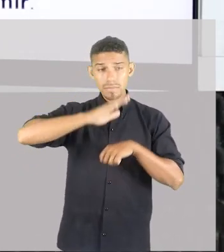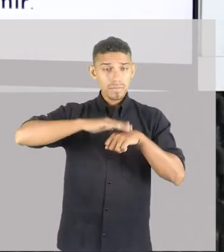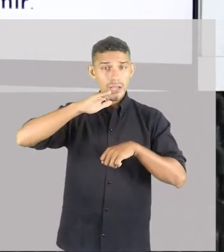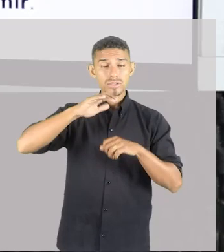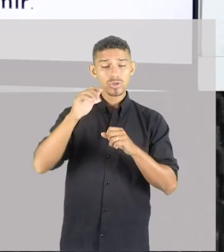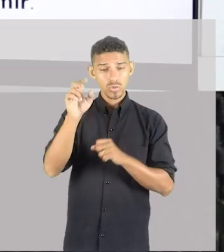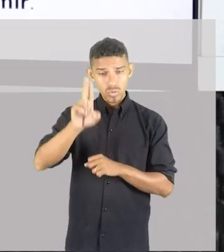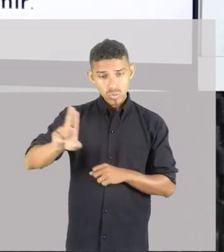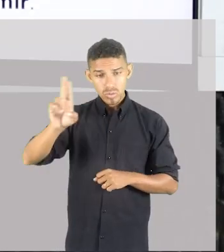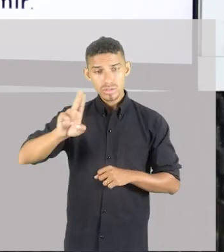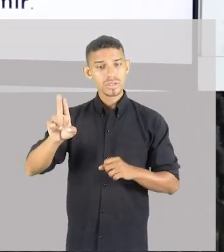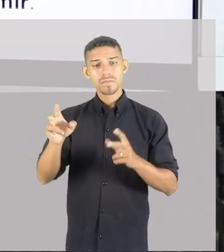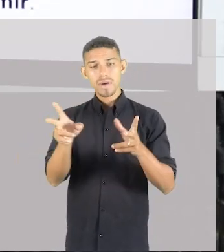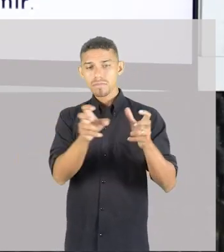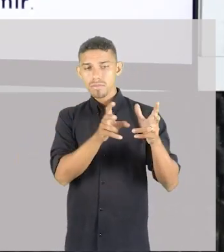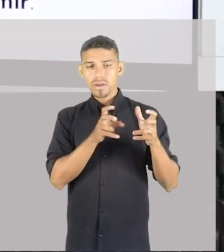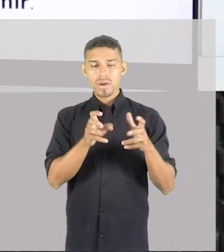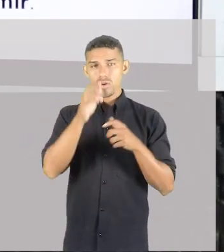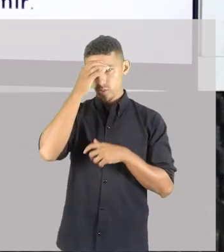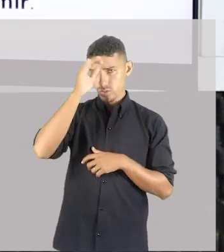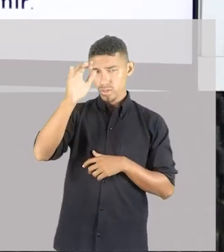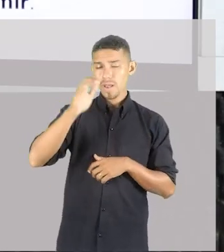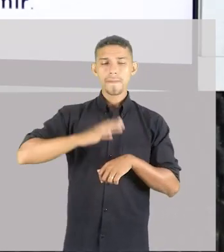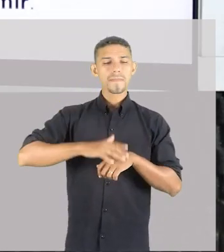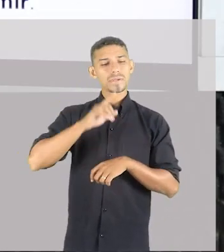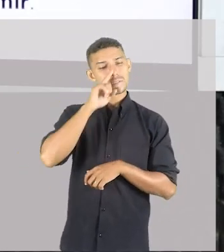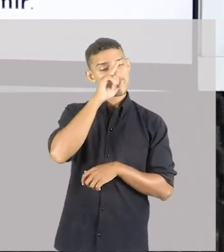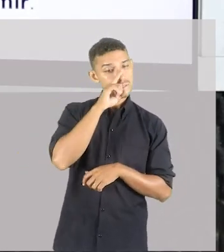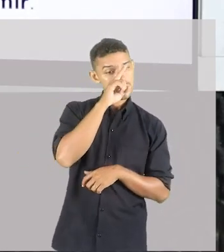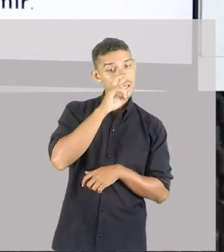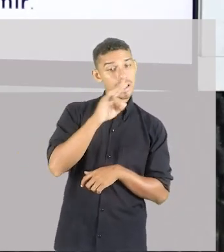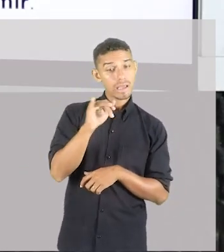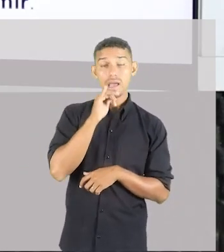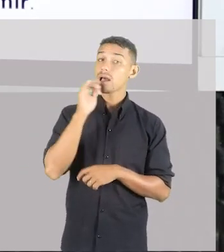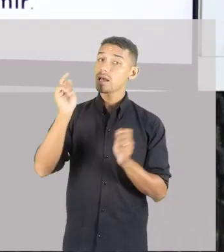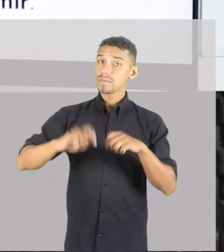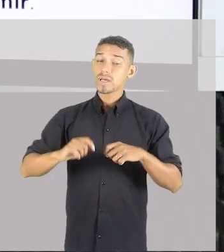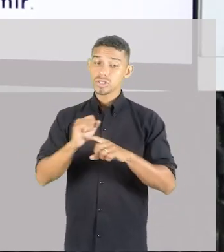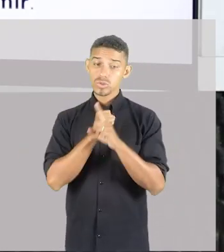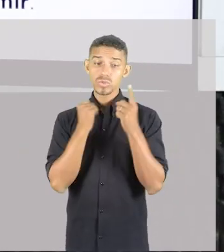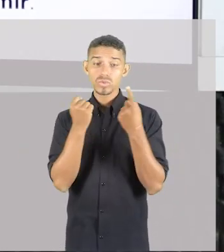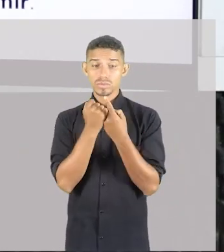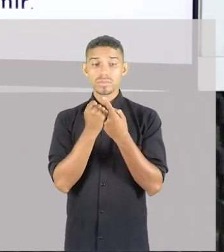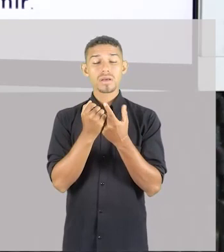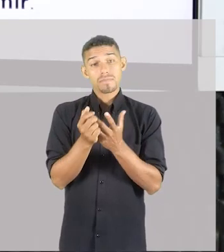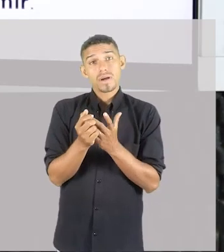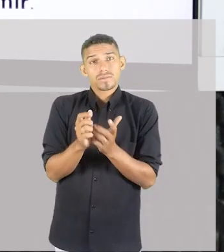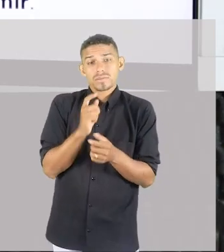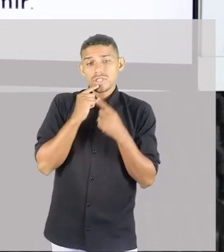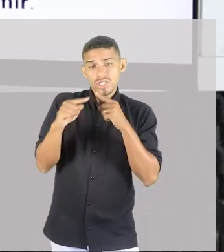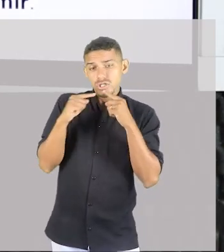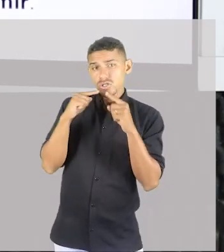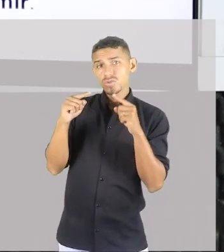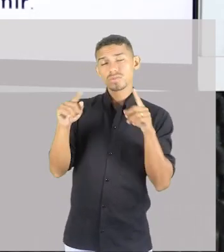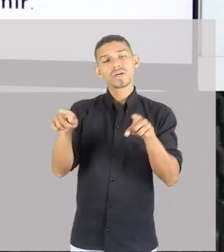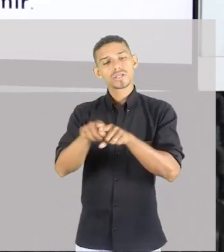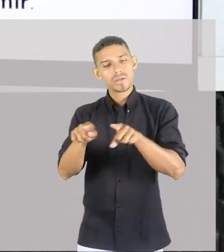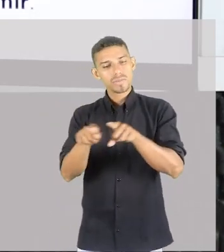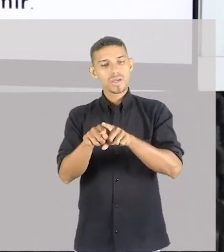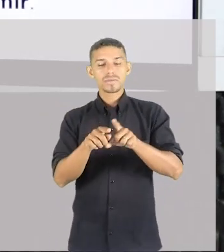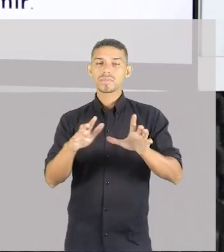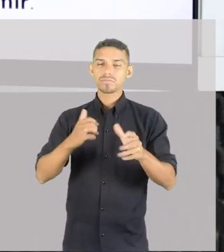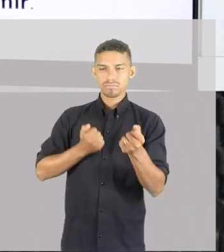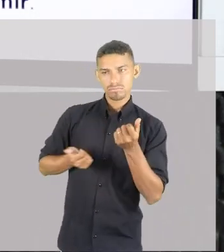você consome processos culturais, mais risco você é, inclusive para a sociedade, porque você se torna um ser crítico, mas também um